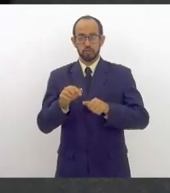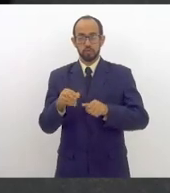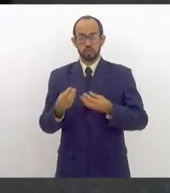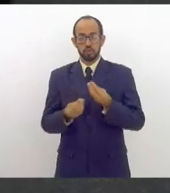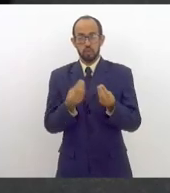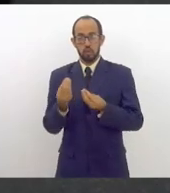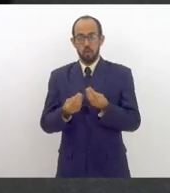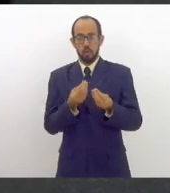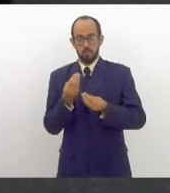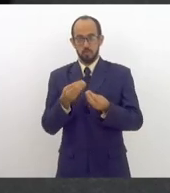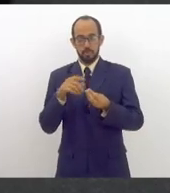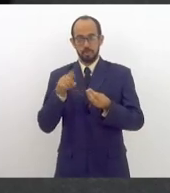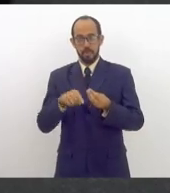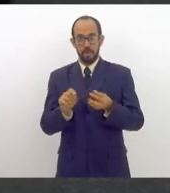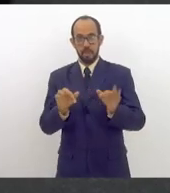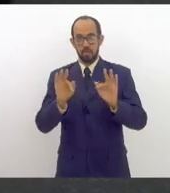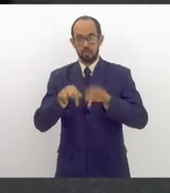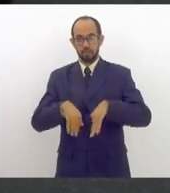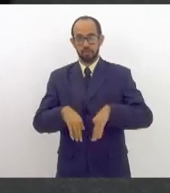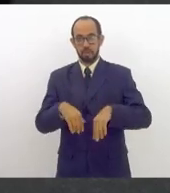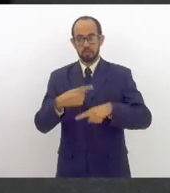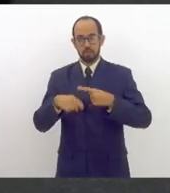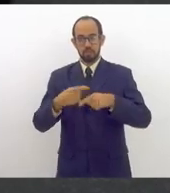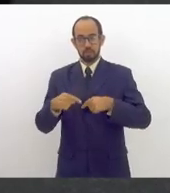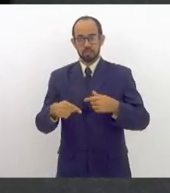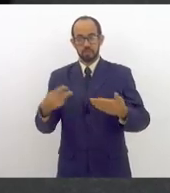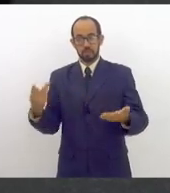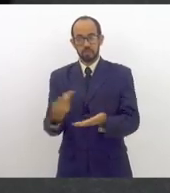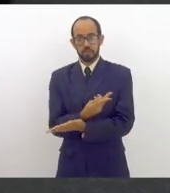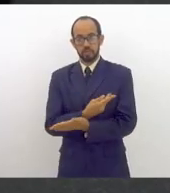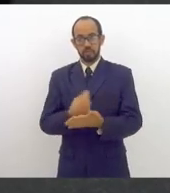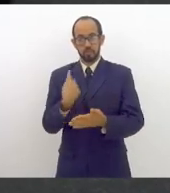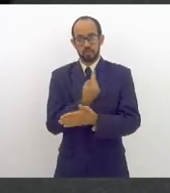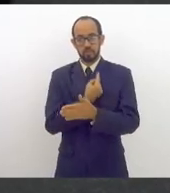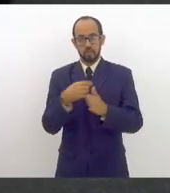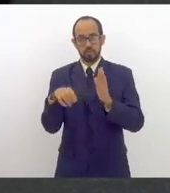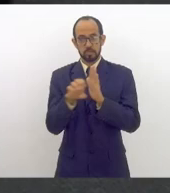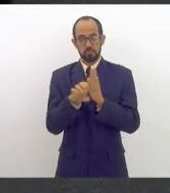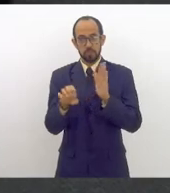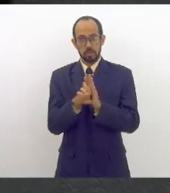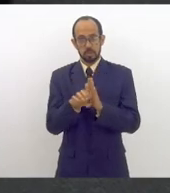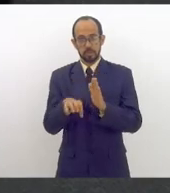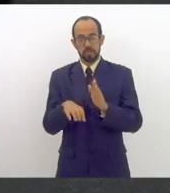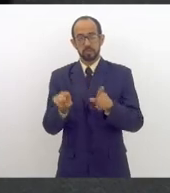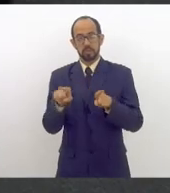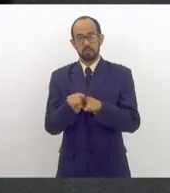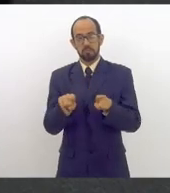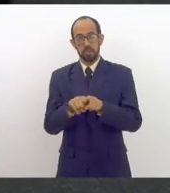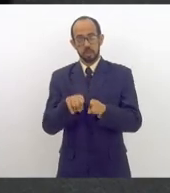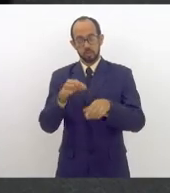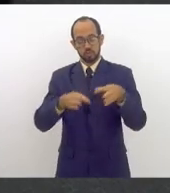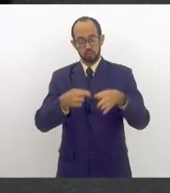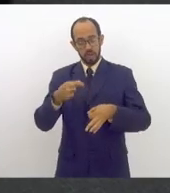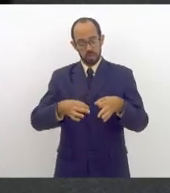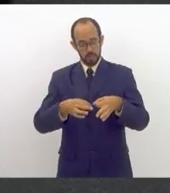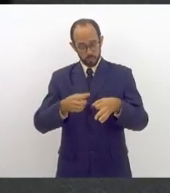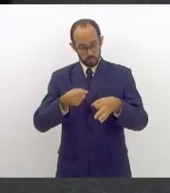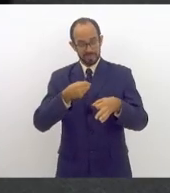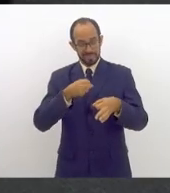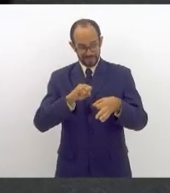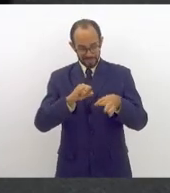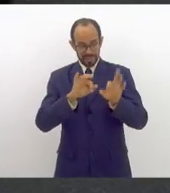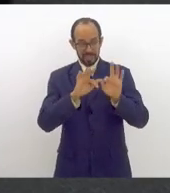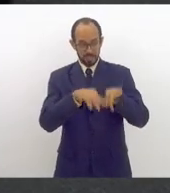mesmo, do que vai acontecer com as nossas emendas e também do julgamento, se é que vai ser